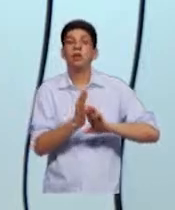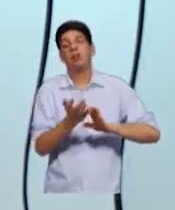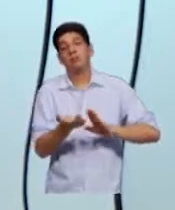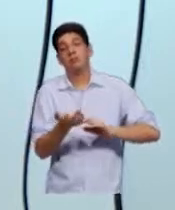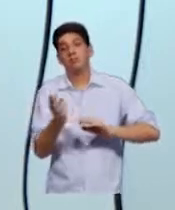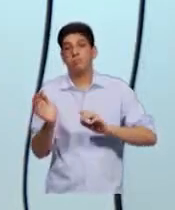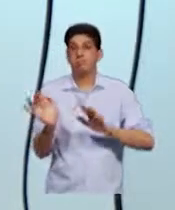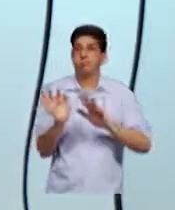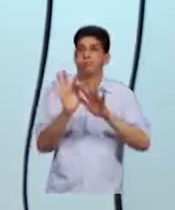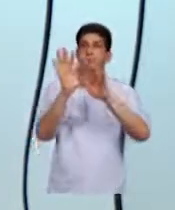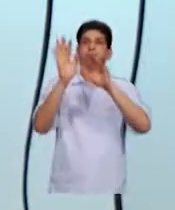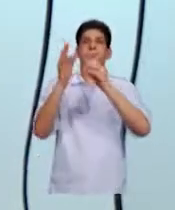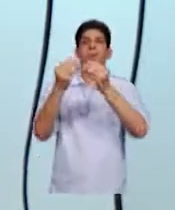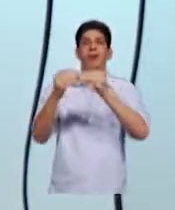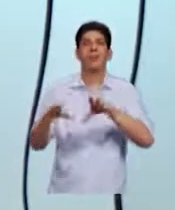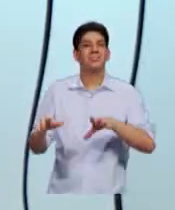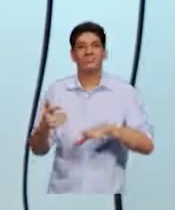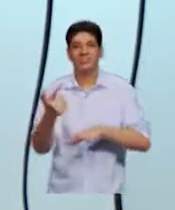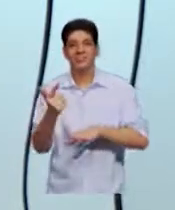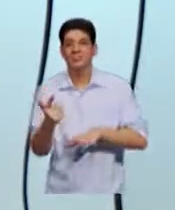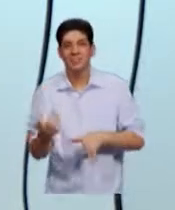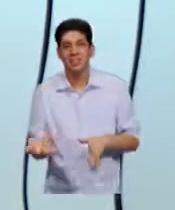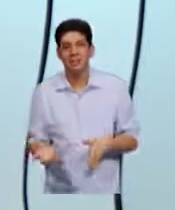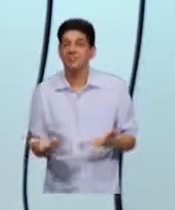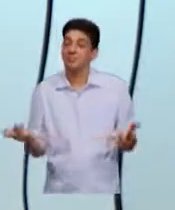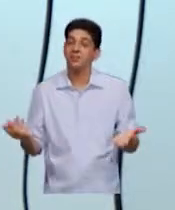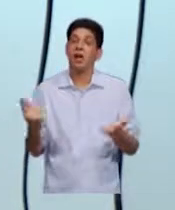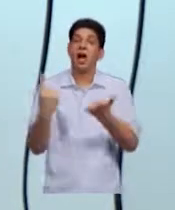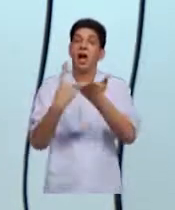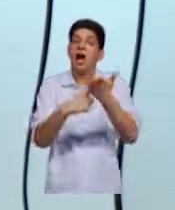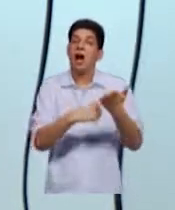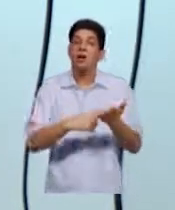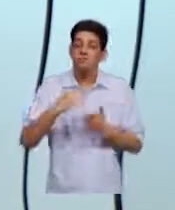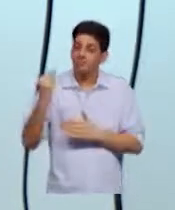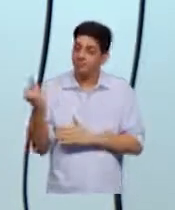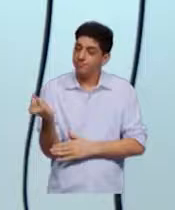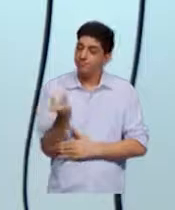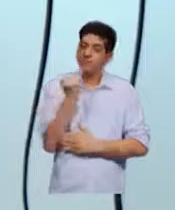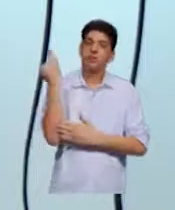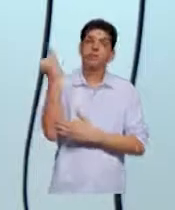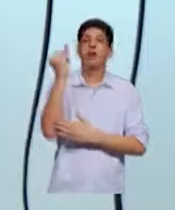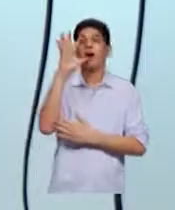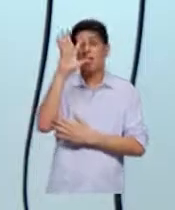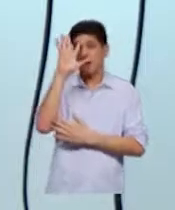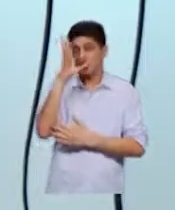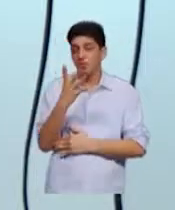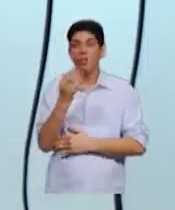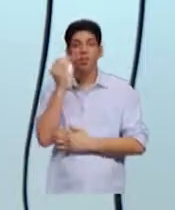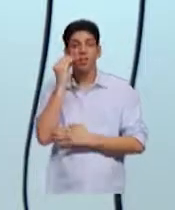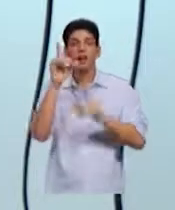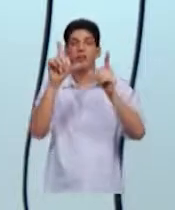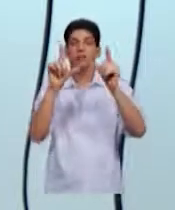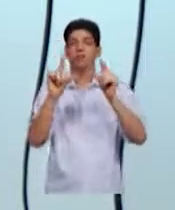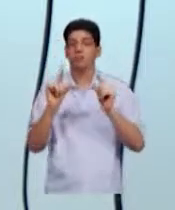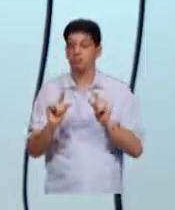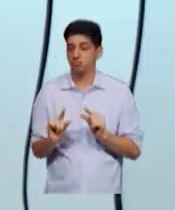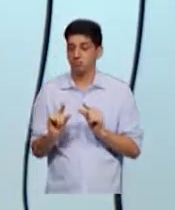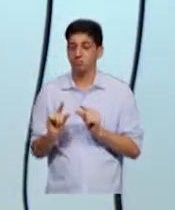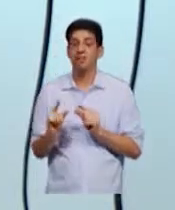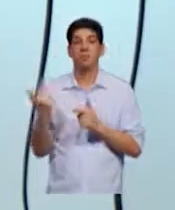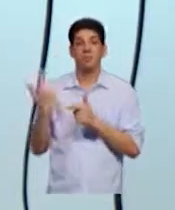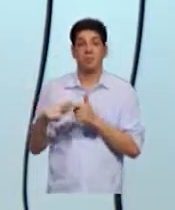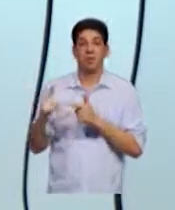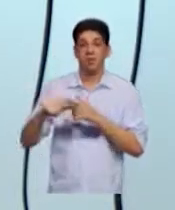Então, esse acordo ele foi fundamental para resolver, amenizar o problema da camada